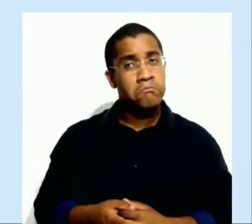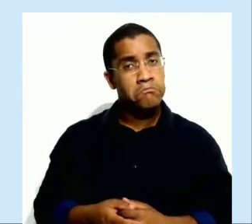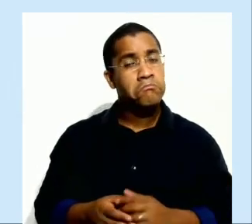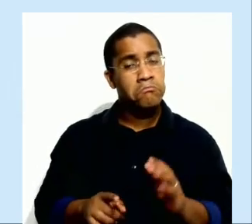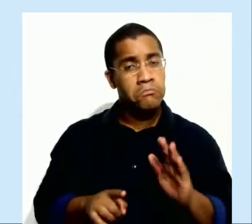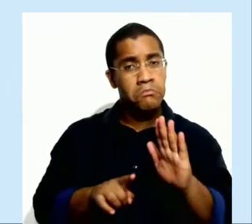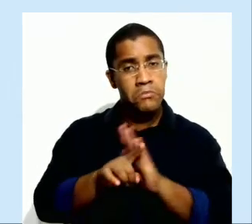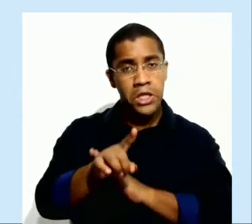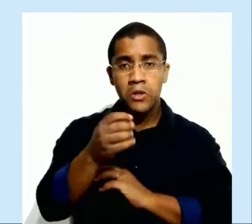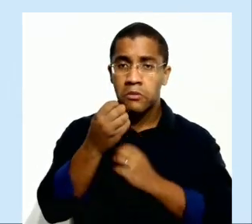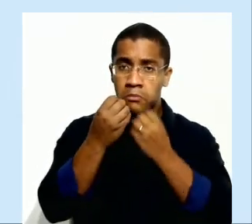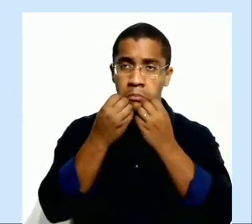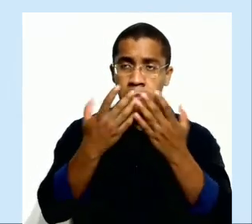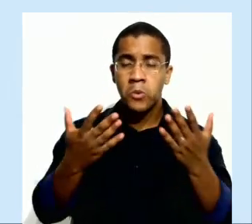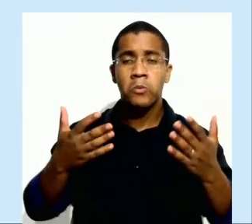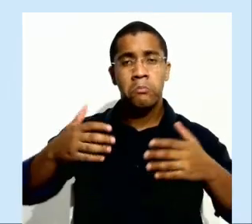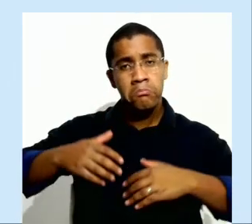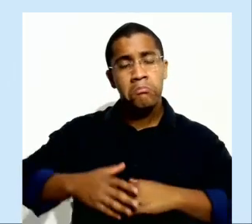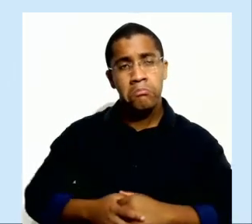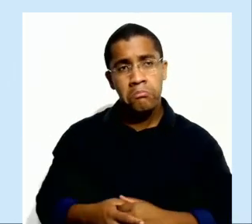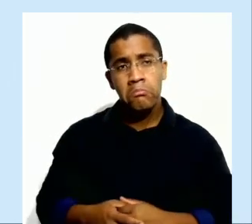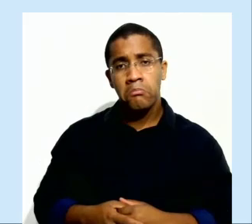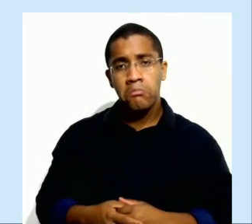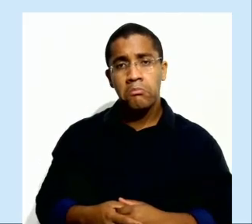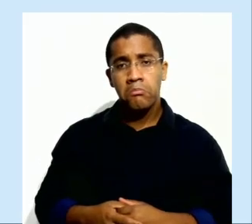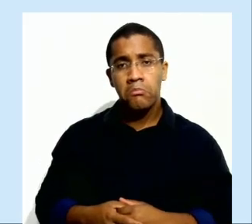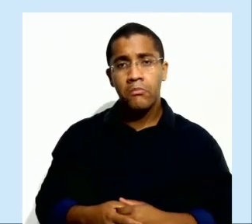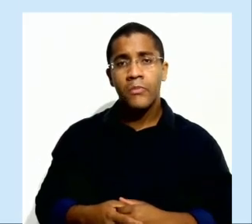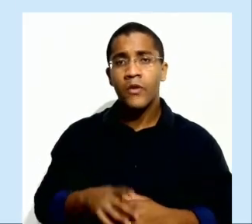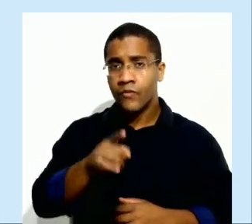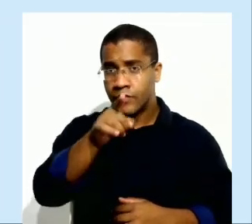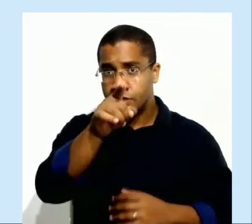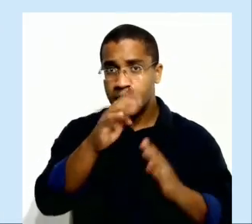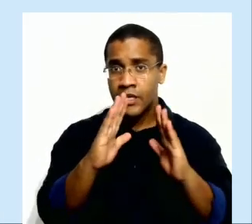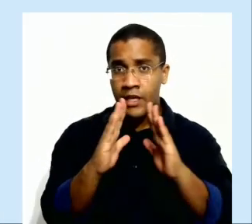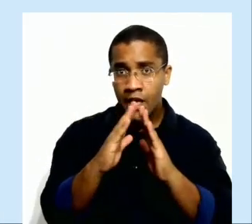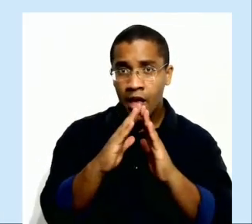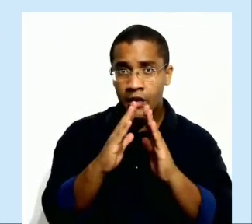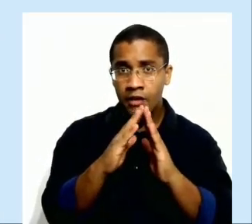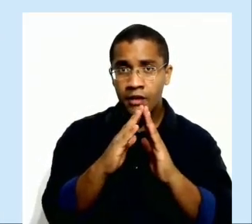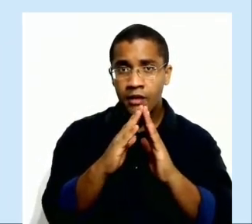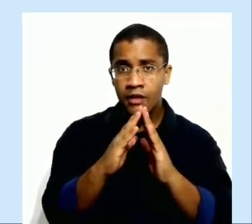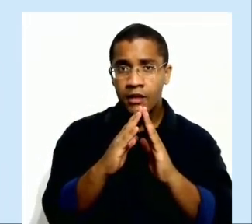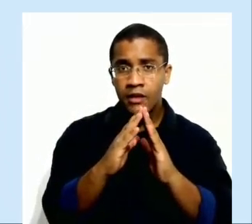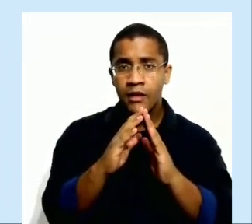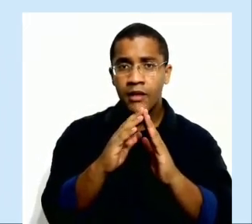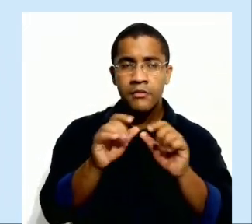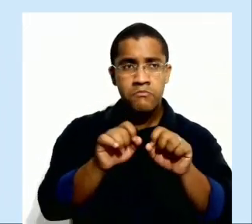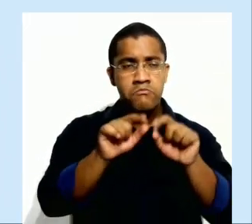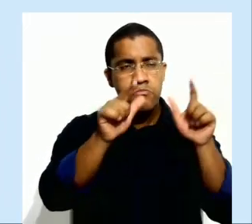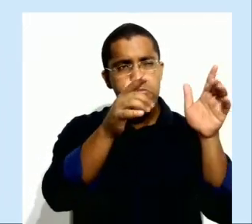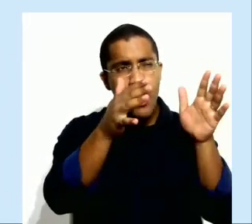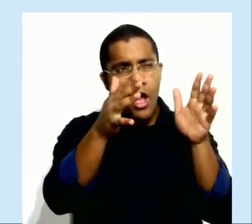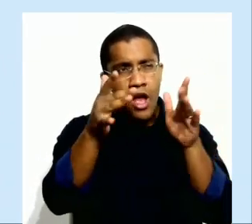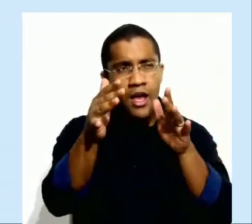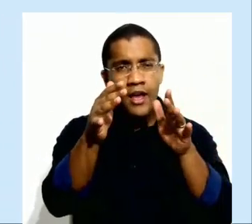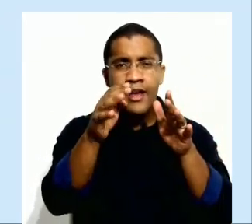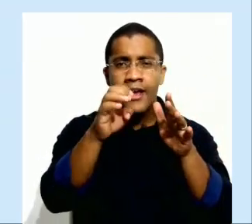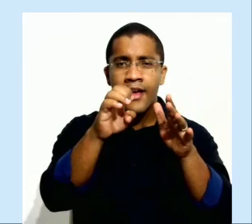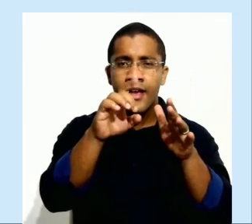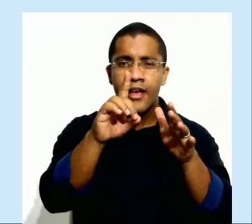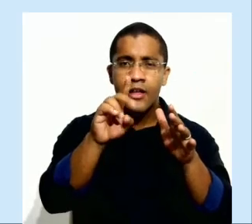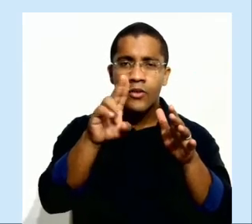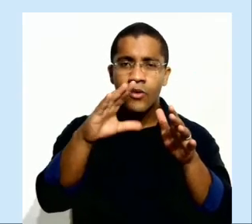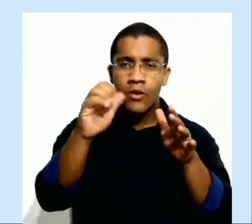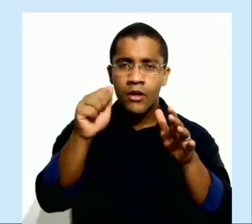Bela indagação, bela pergunta. Então você que está em casa agora, assistindo o EducaPE,